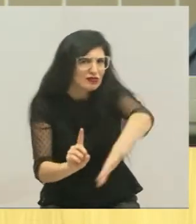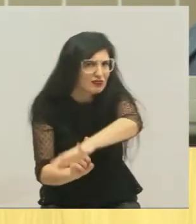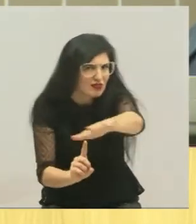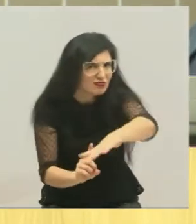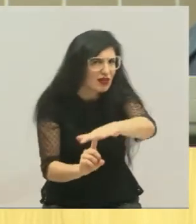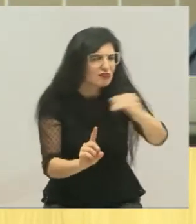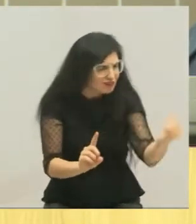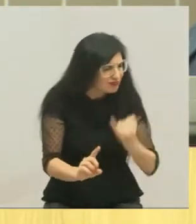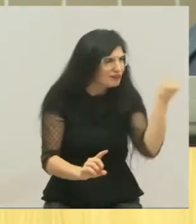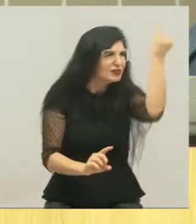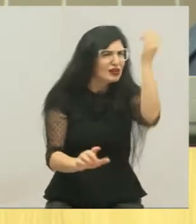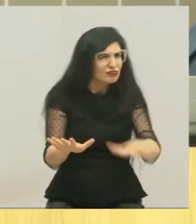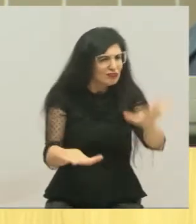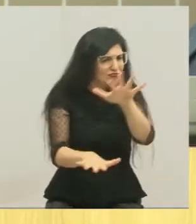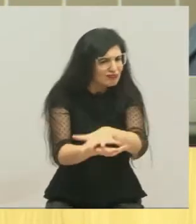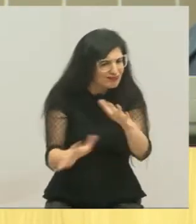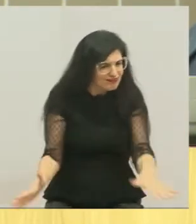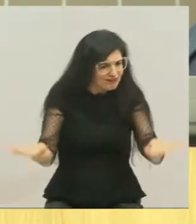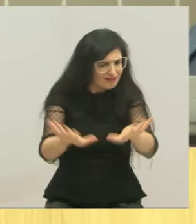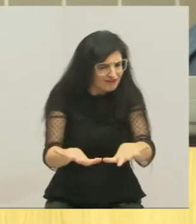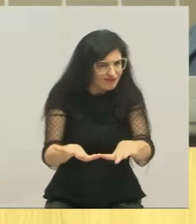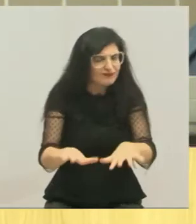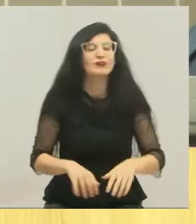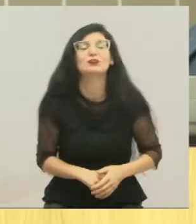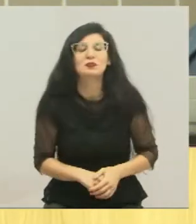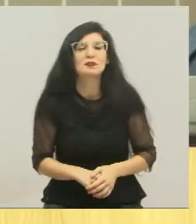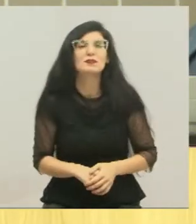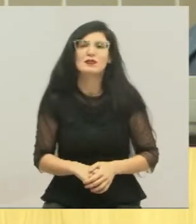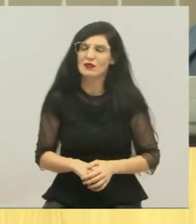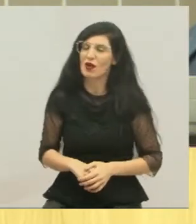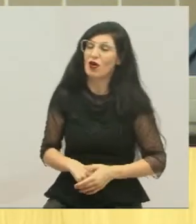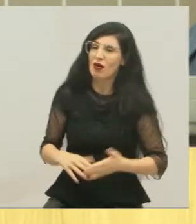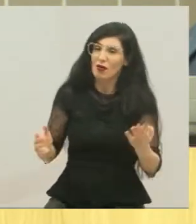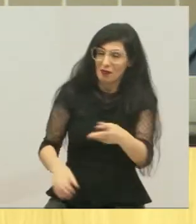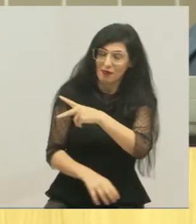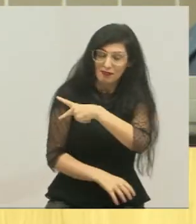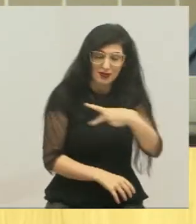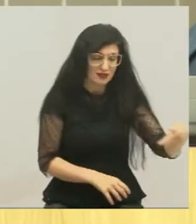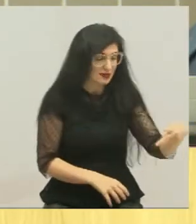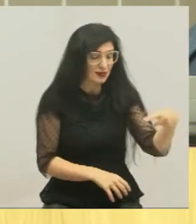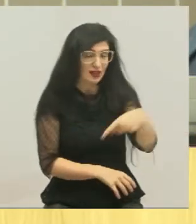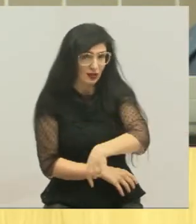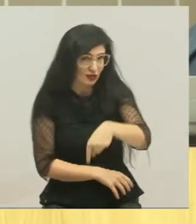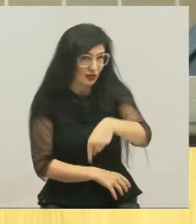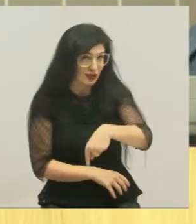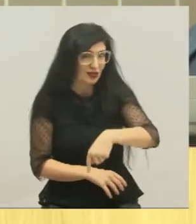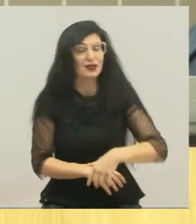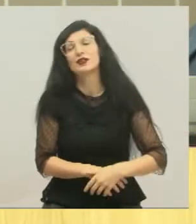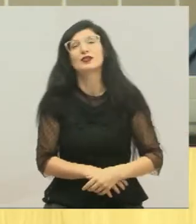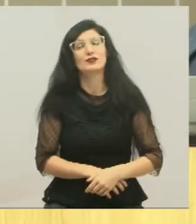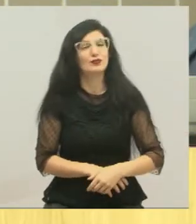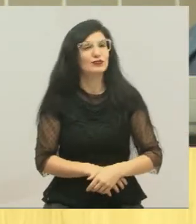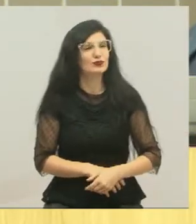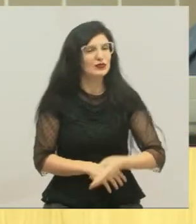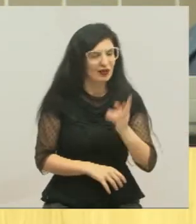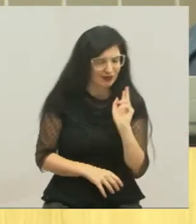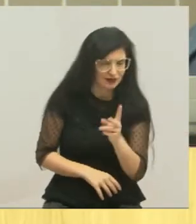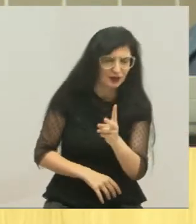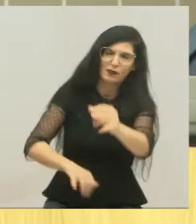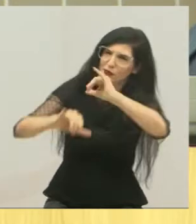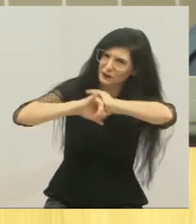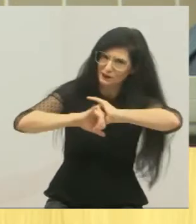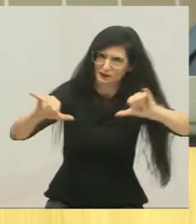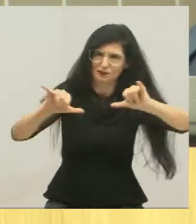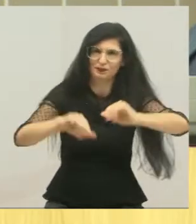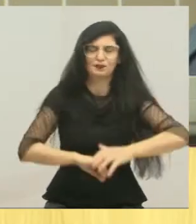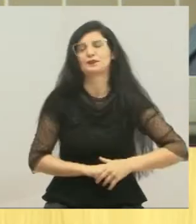esse registro, respeitosamente requeremos ao presidente dessa casa que sejam adotadas providências habituais para a